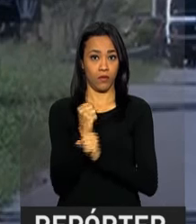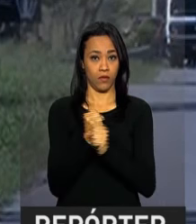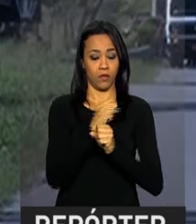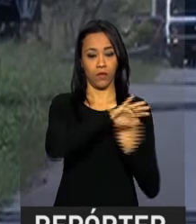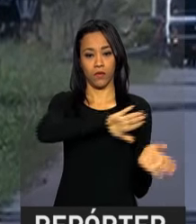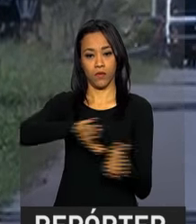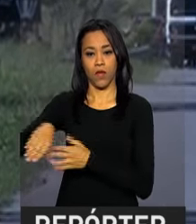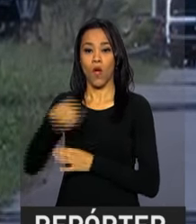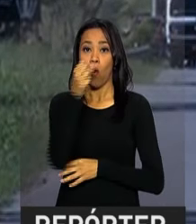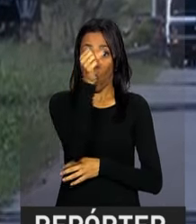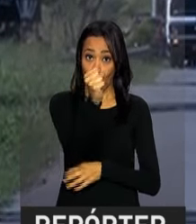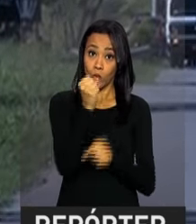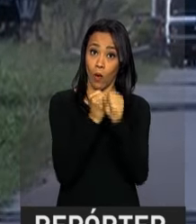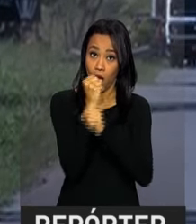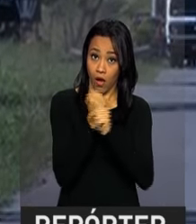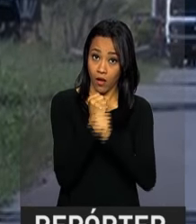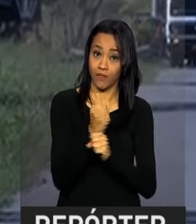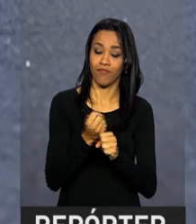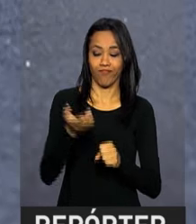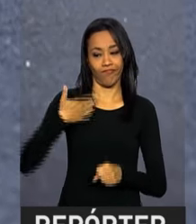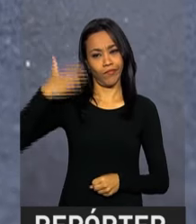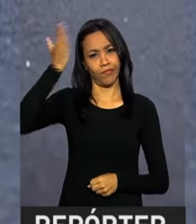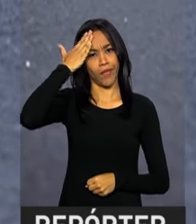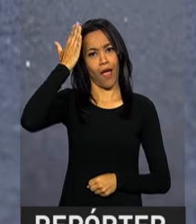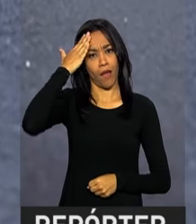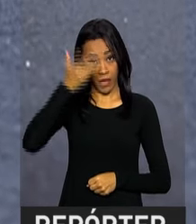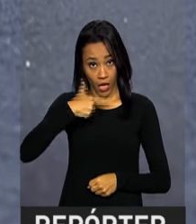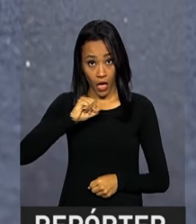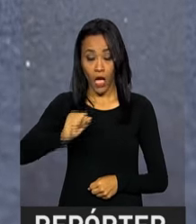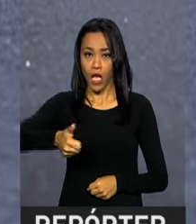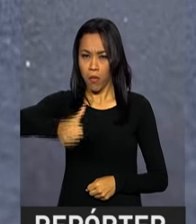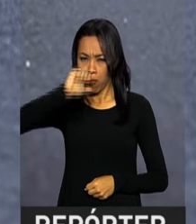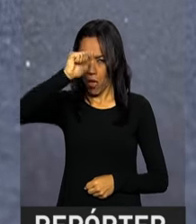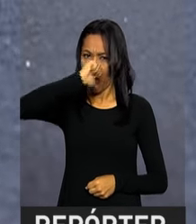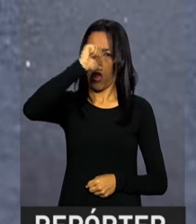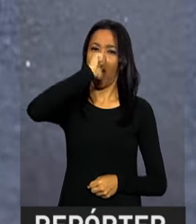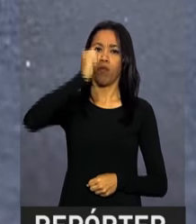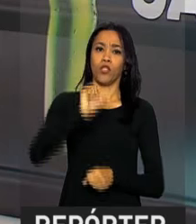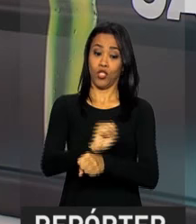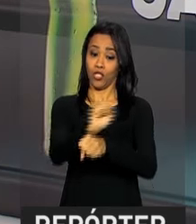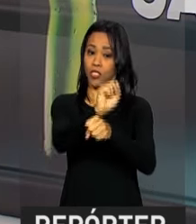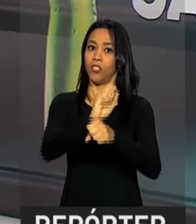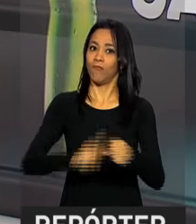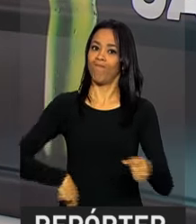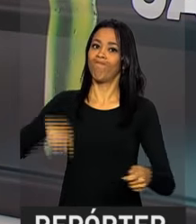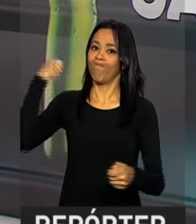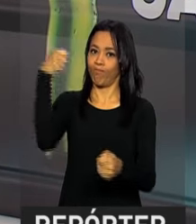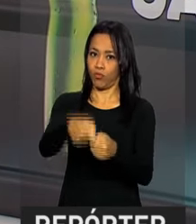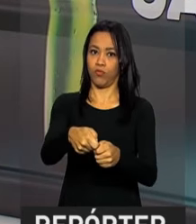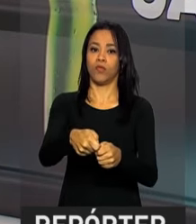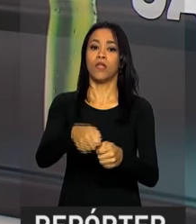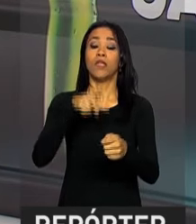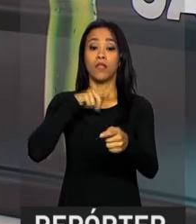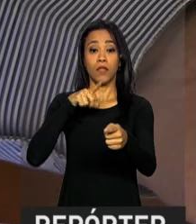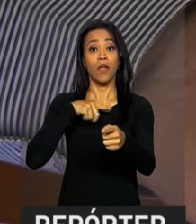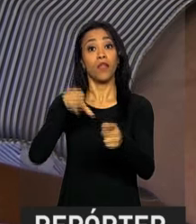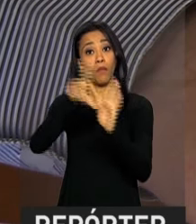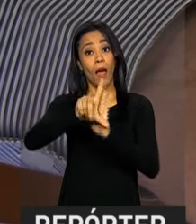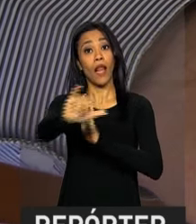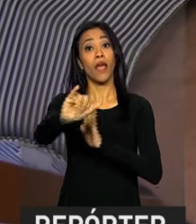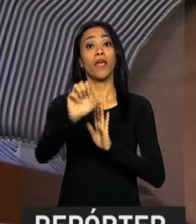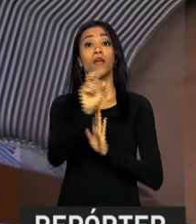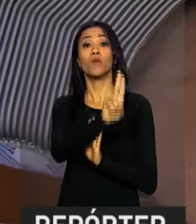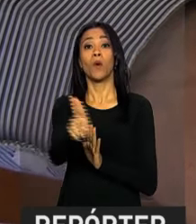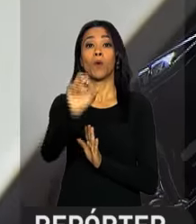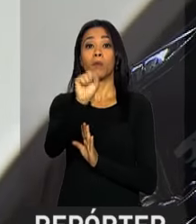Há 8 anos, os brasileiros já sabem. Quem bebe e dirige paga um preço alto. A punição está prevista na Lei Seca, criada